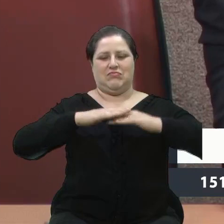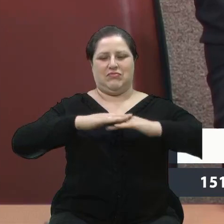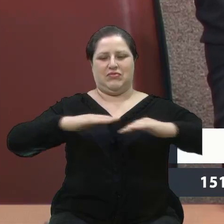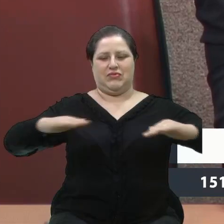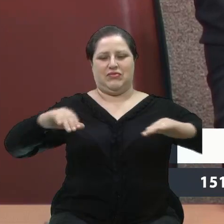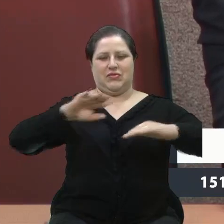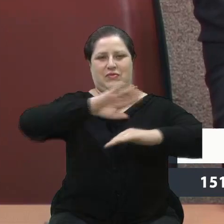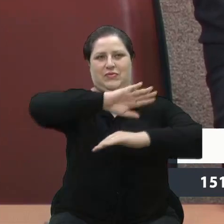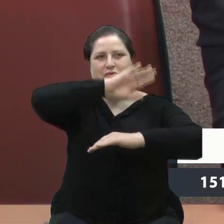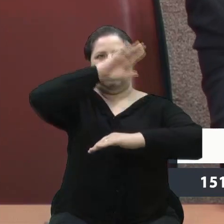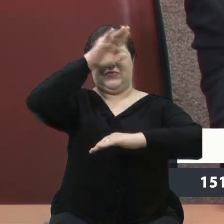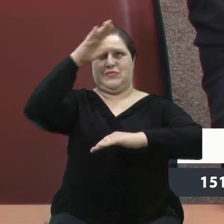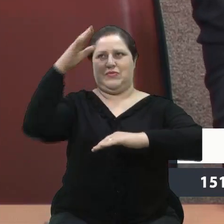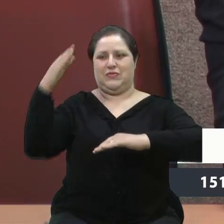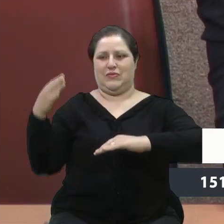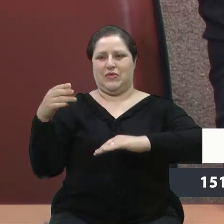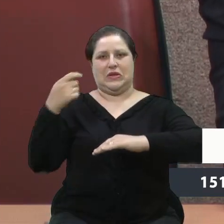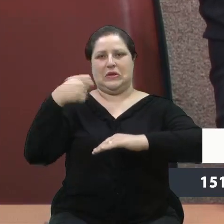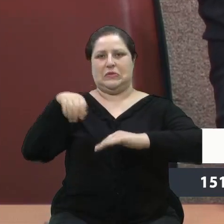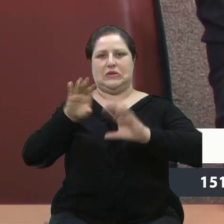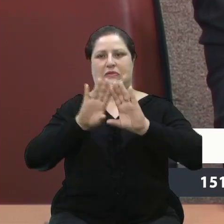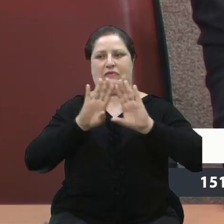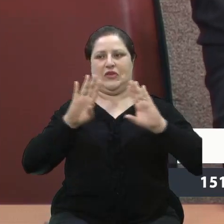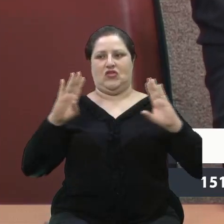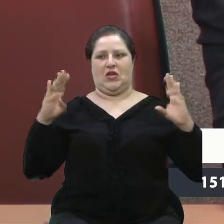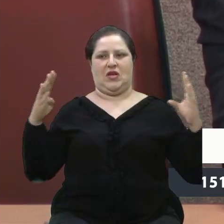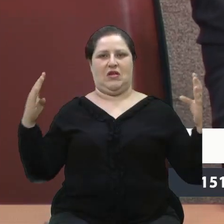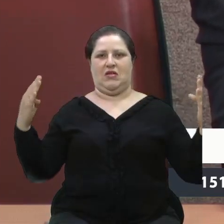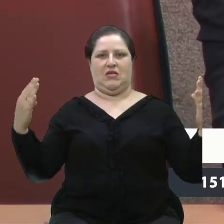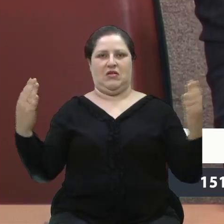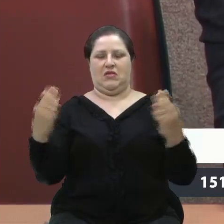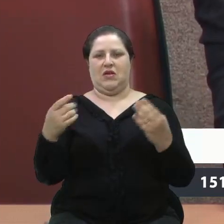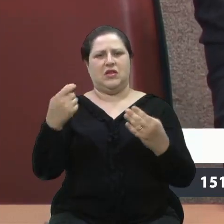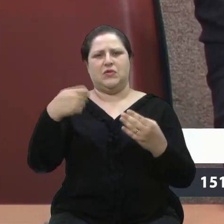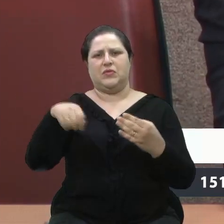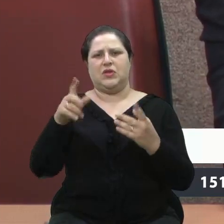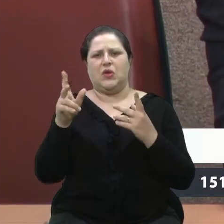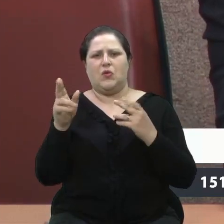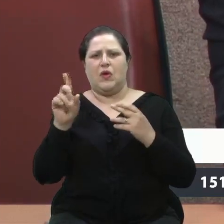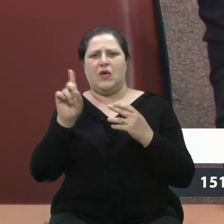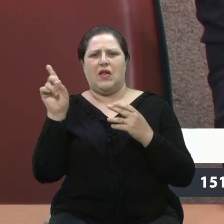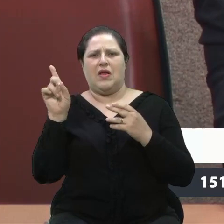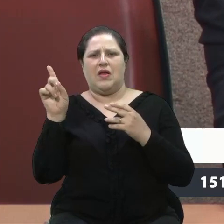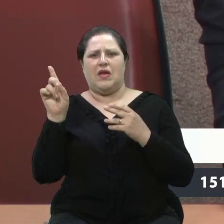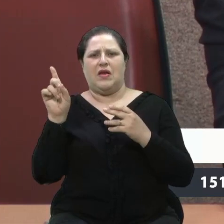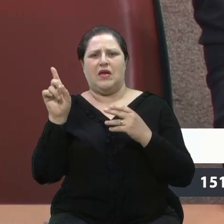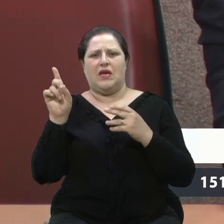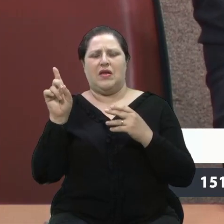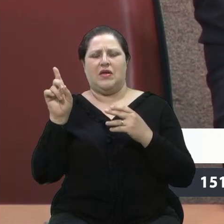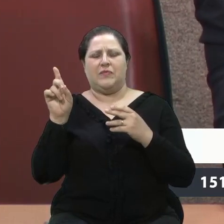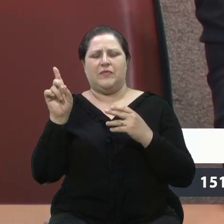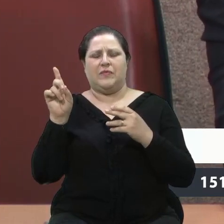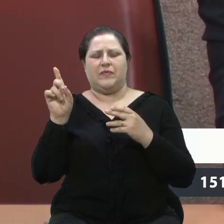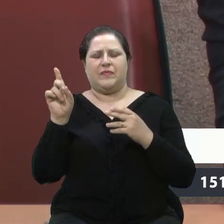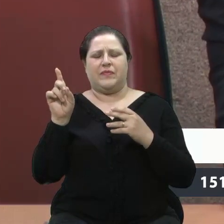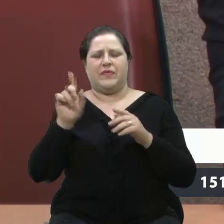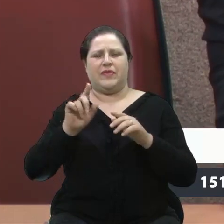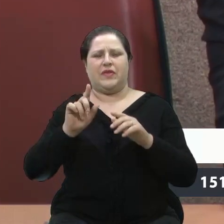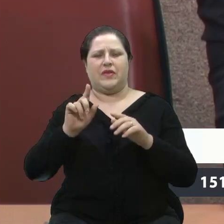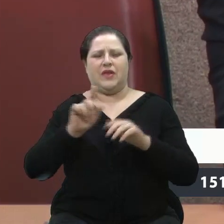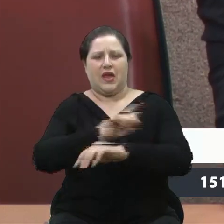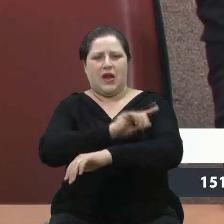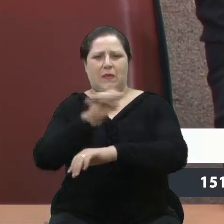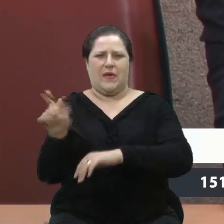Quer dizer, não precisa uma estrutura astronômica que nem Gramado fez para o pessoal esquiar. Não, é só a pista que é construída de